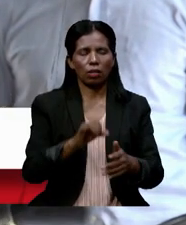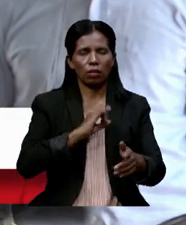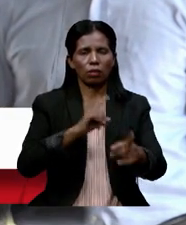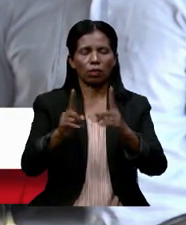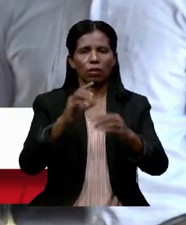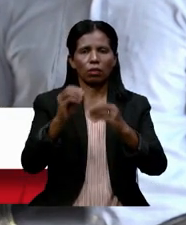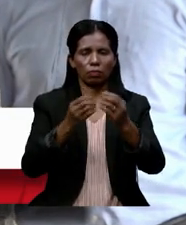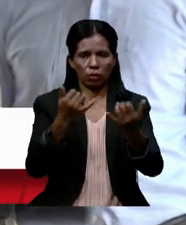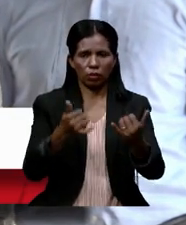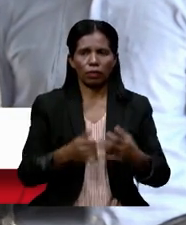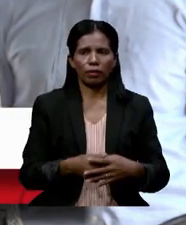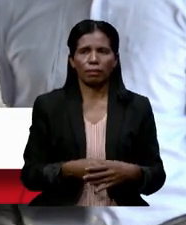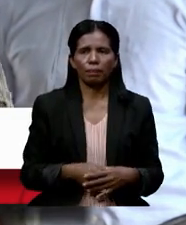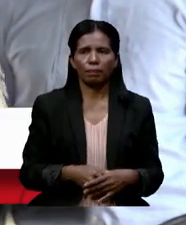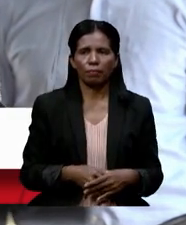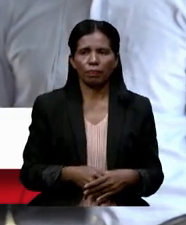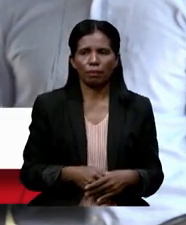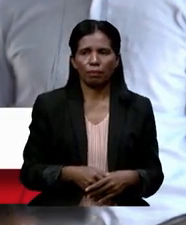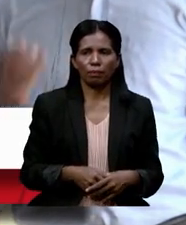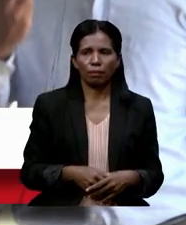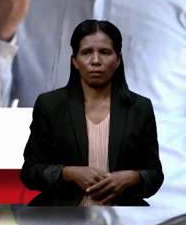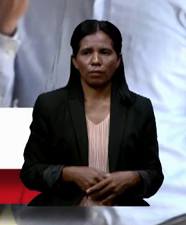situação da, né? Para atender.